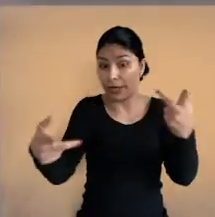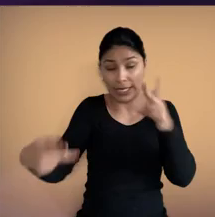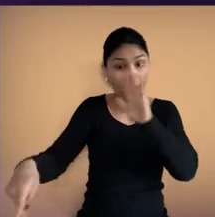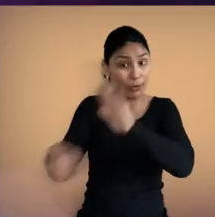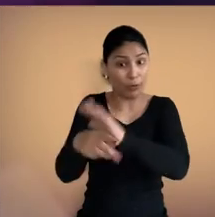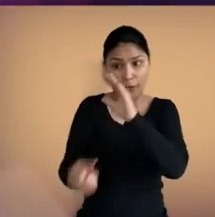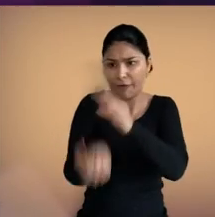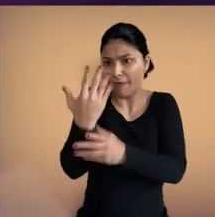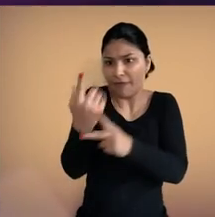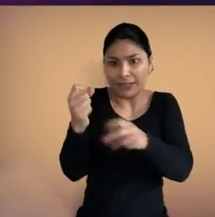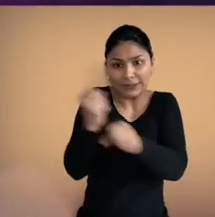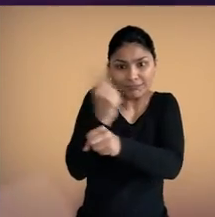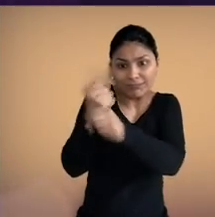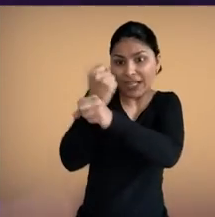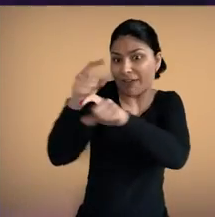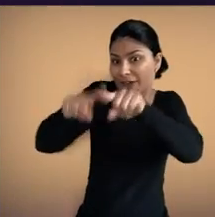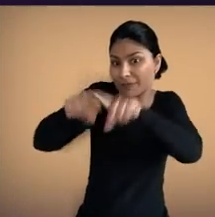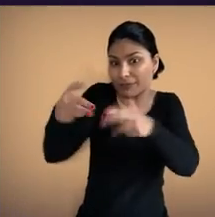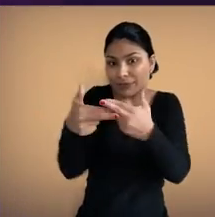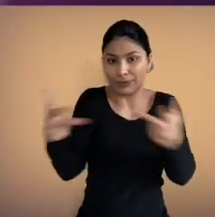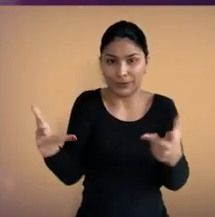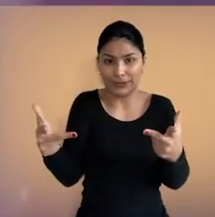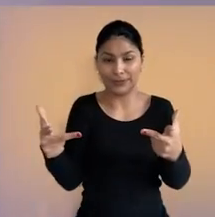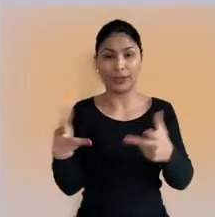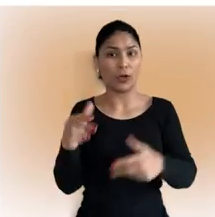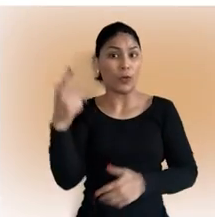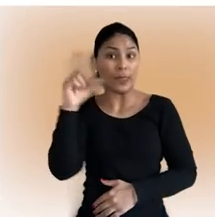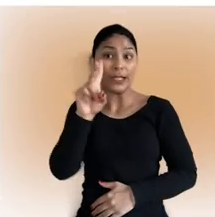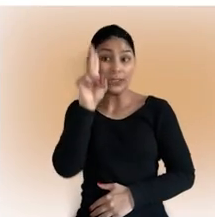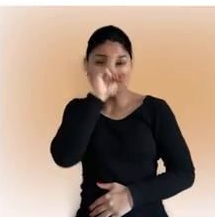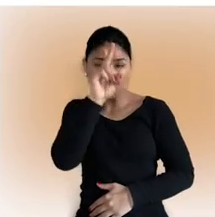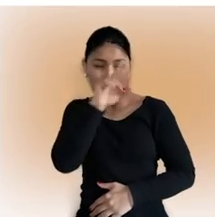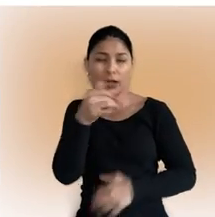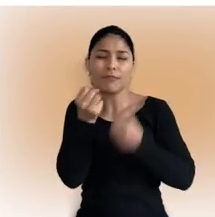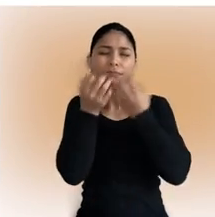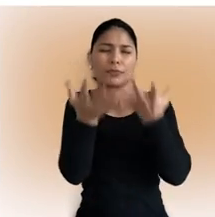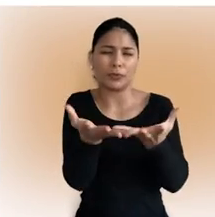isso, falaremos no próximo capítulo dessa história.